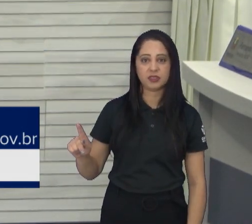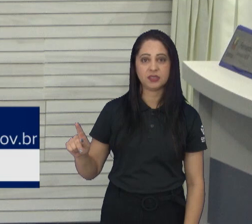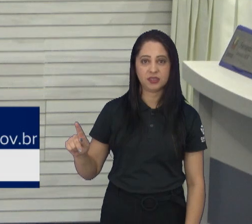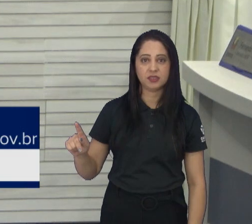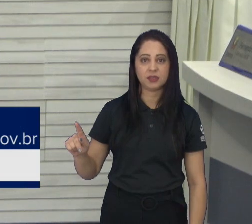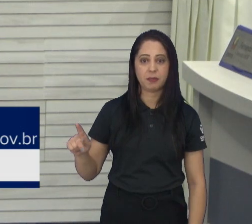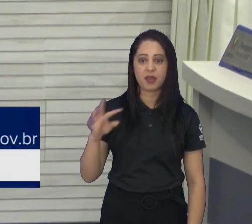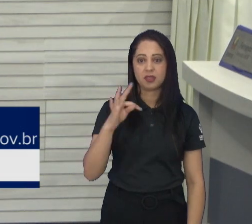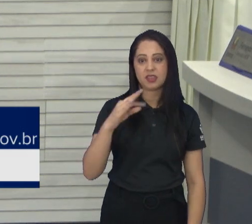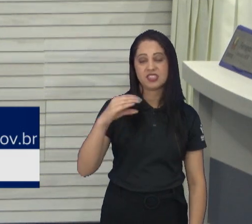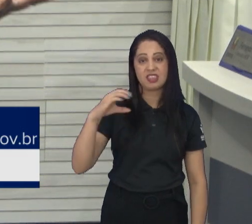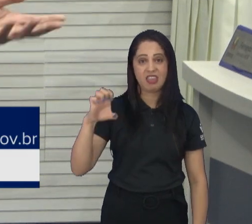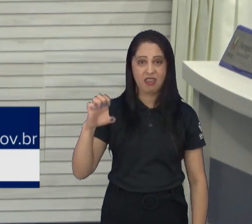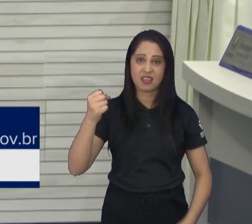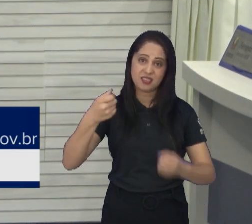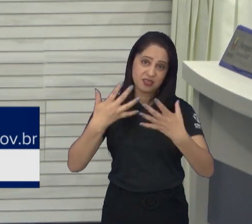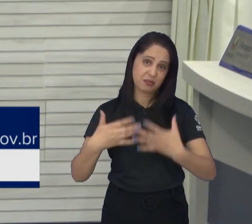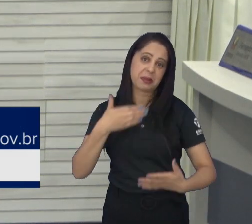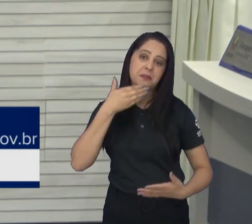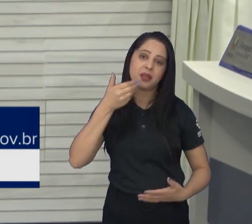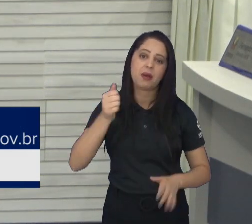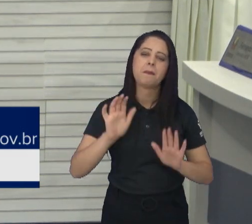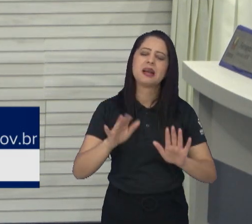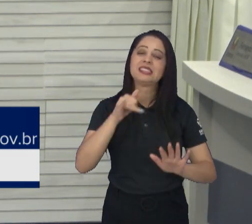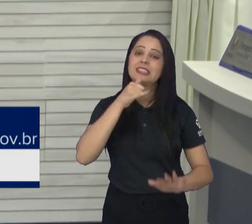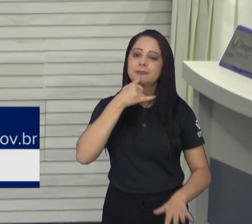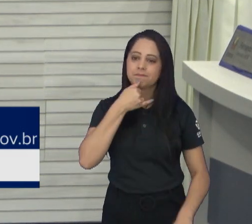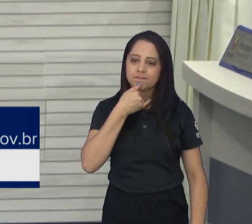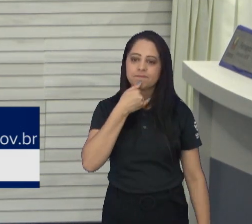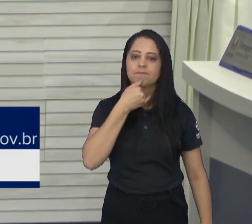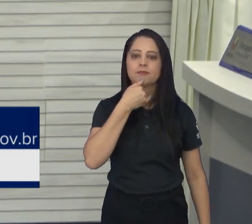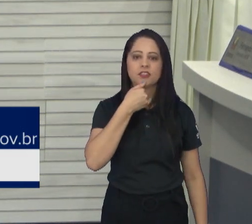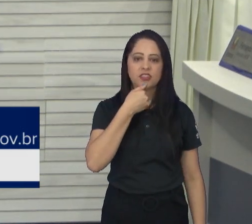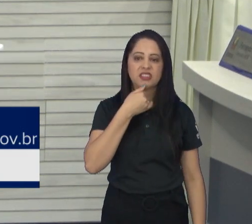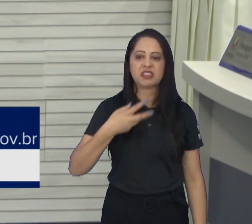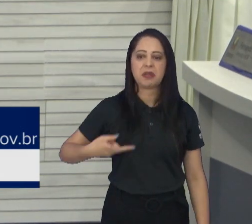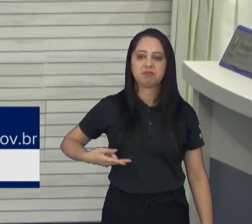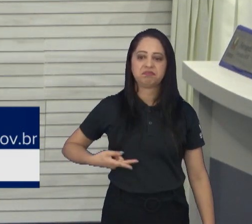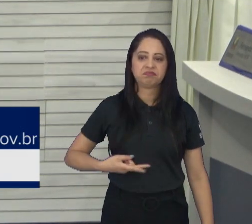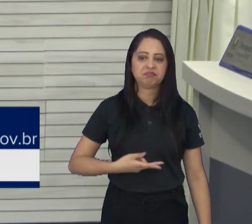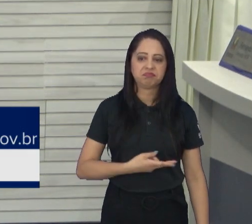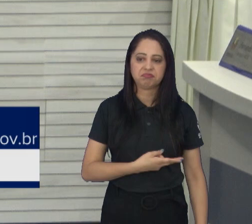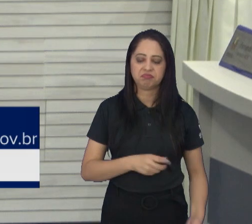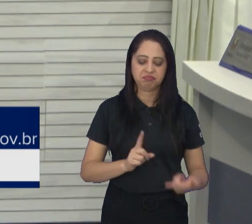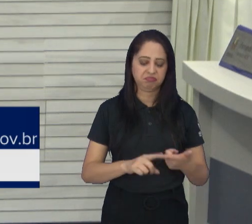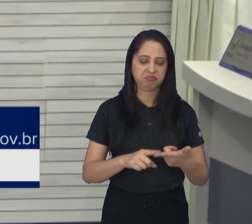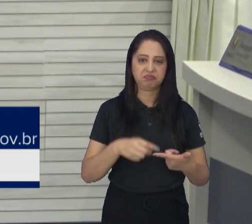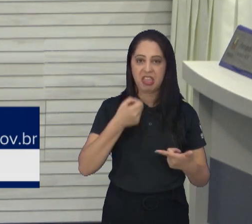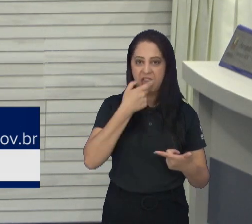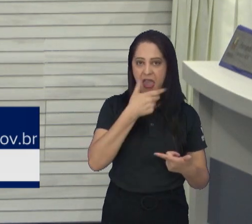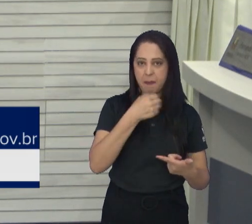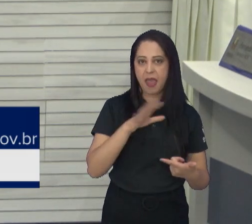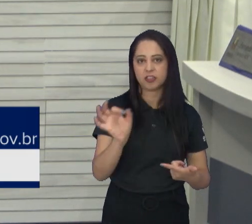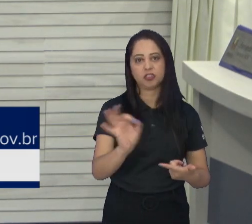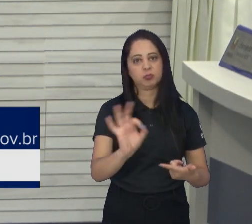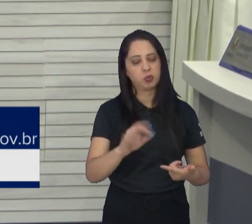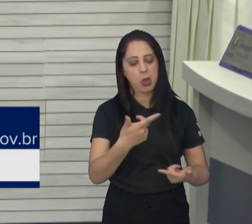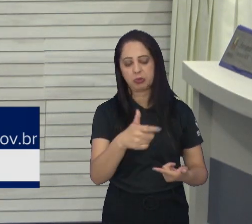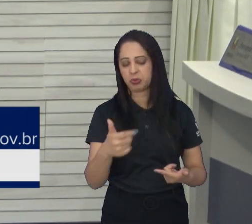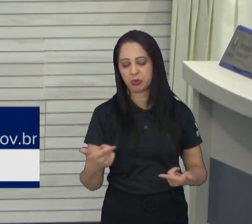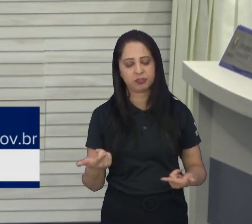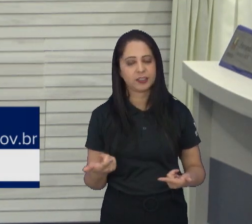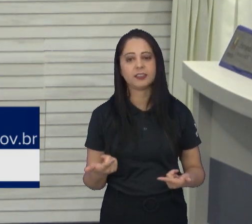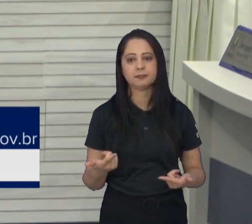que a gente, e que, infelizmente, sem cirurgia e sem remédio, essa administração continua com o